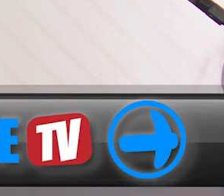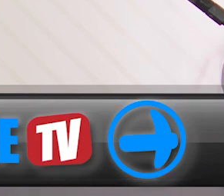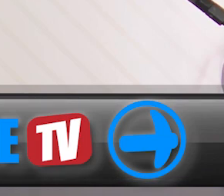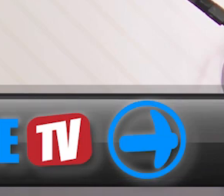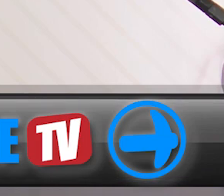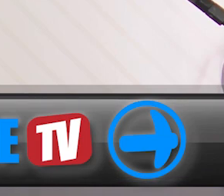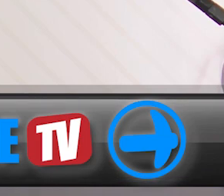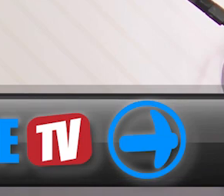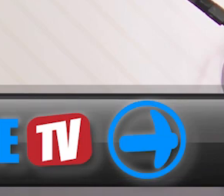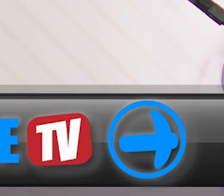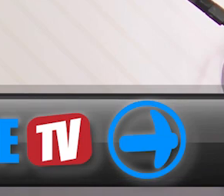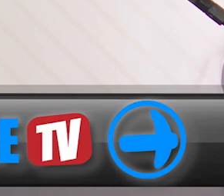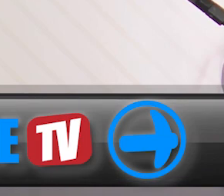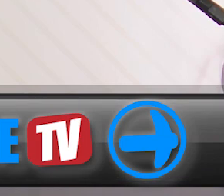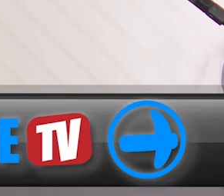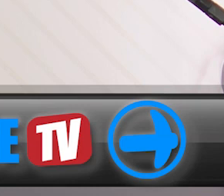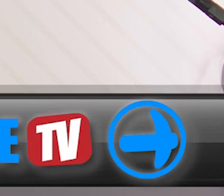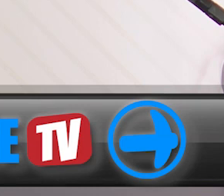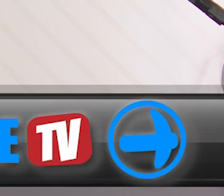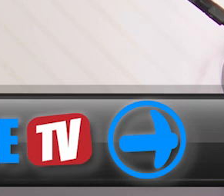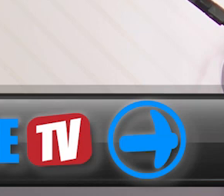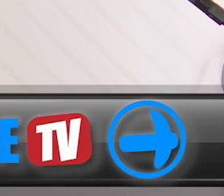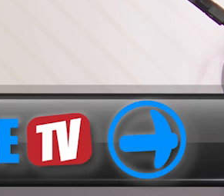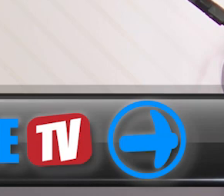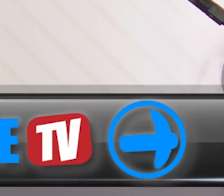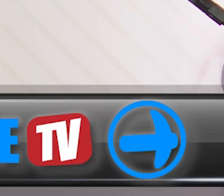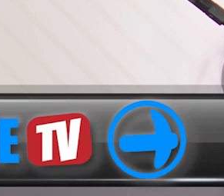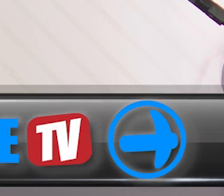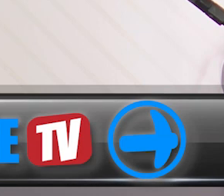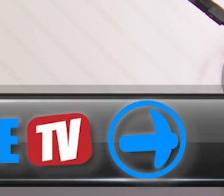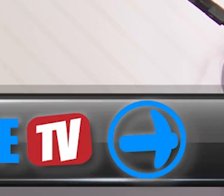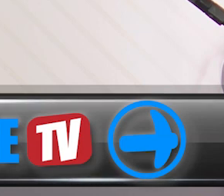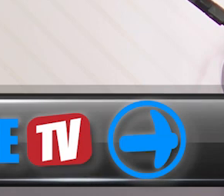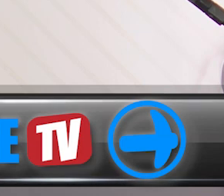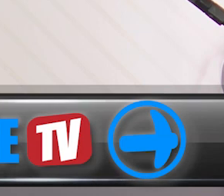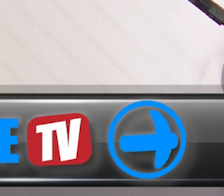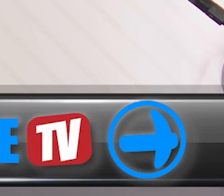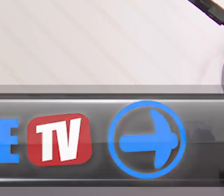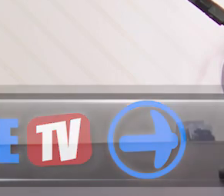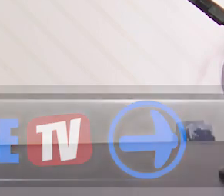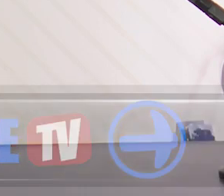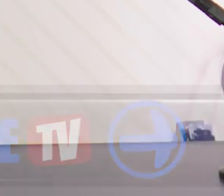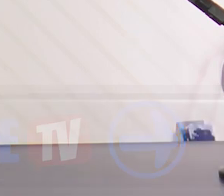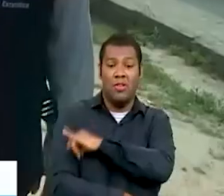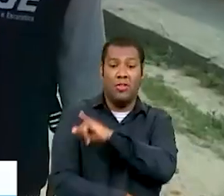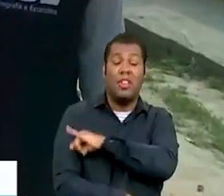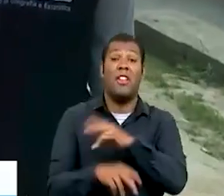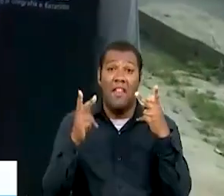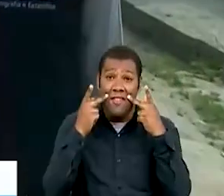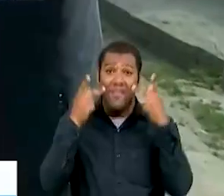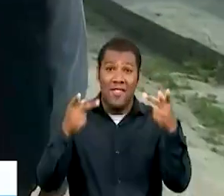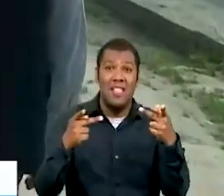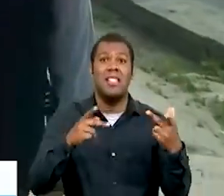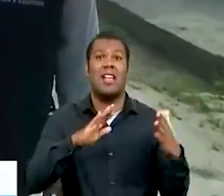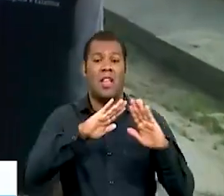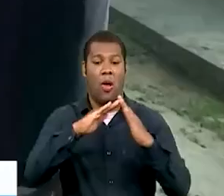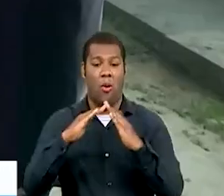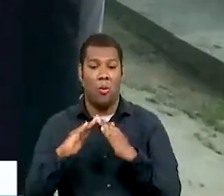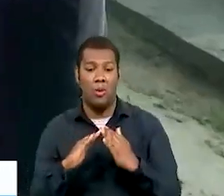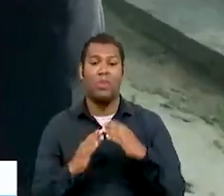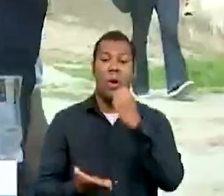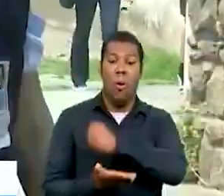não responderam ao questionário é de cerca de 9%. Confira. Vão ser